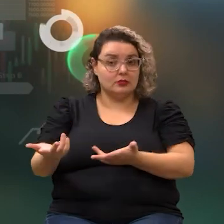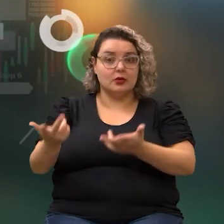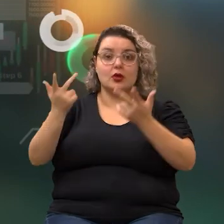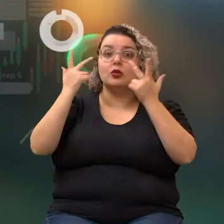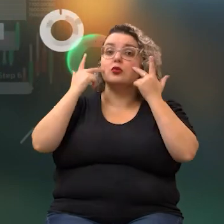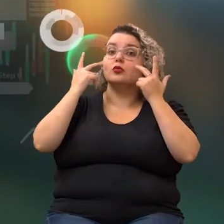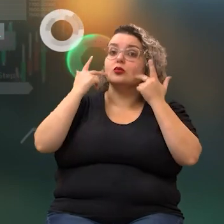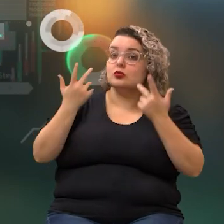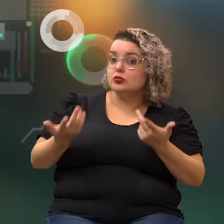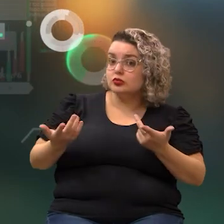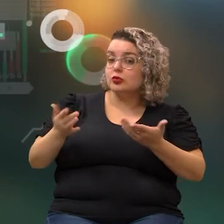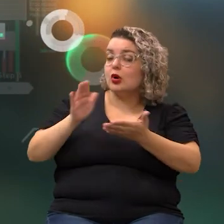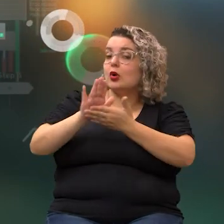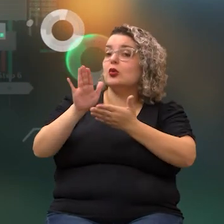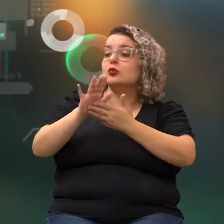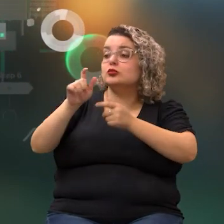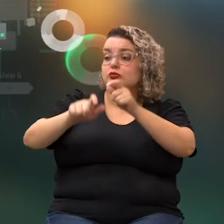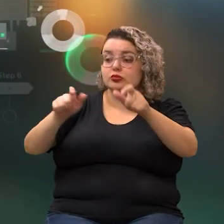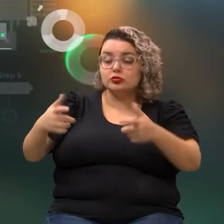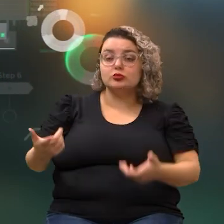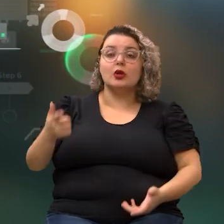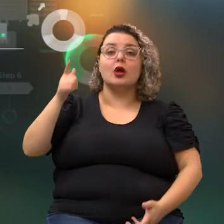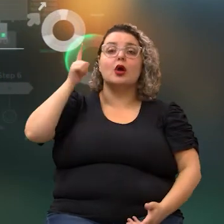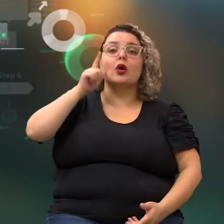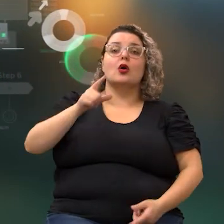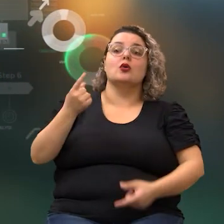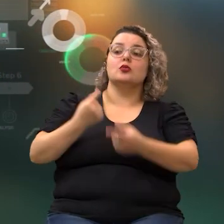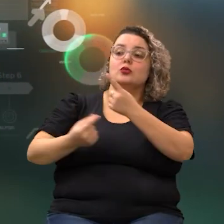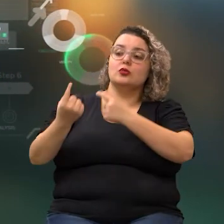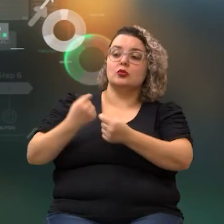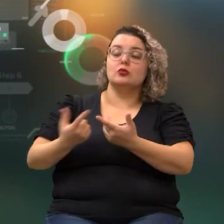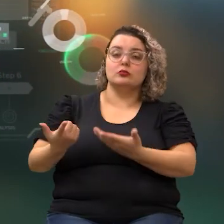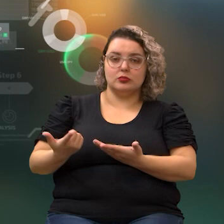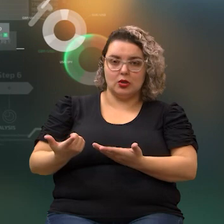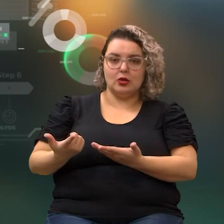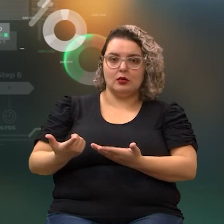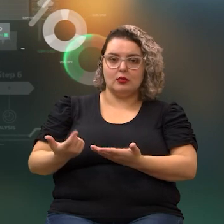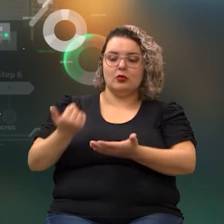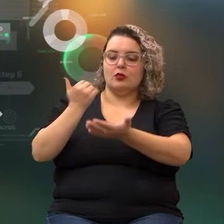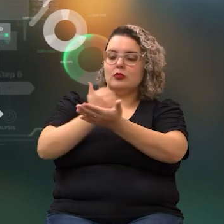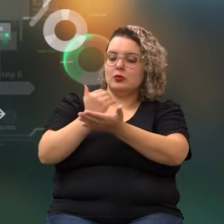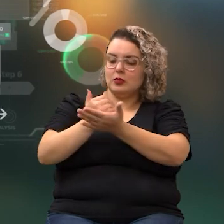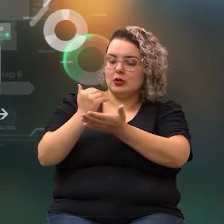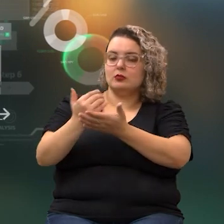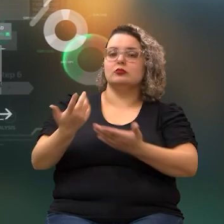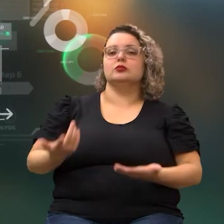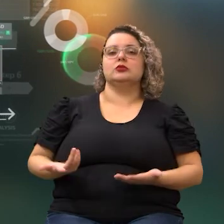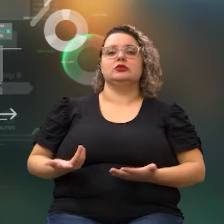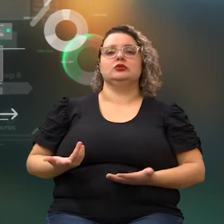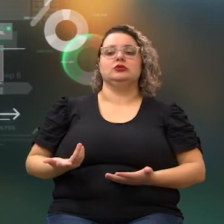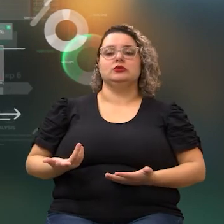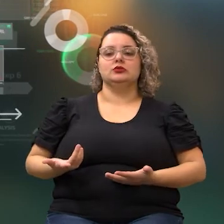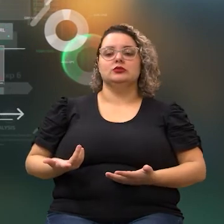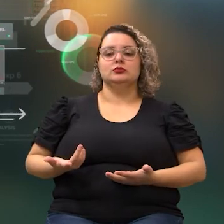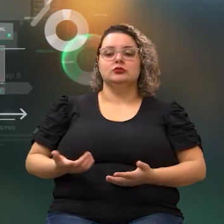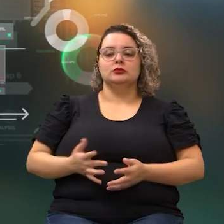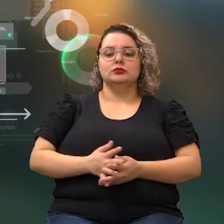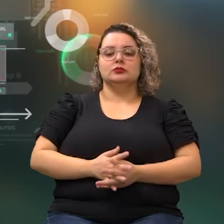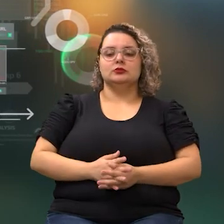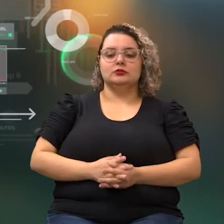financiamento, normalmente o custo para as pessoas para conseguir dinheiro, para fazer um financiamento, para fazer um